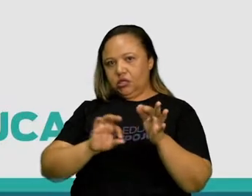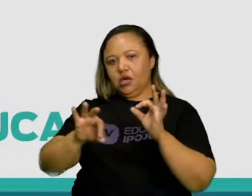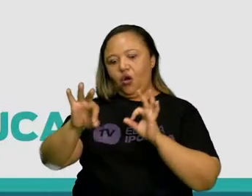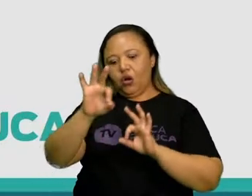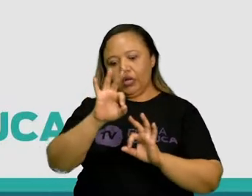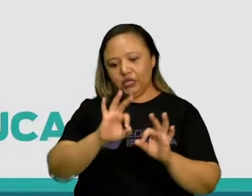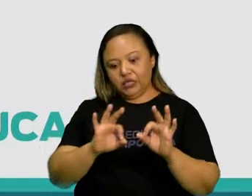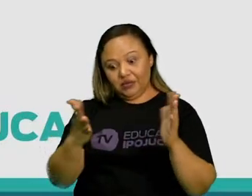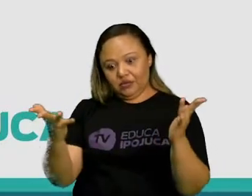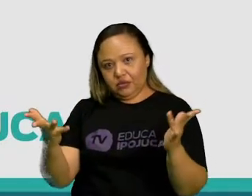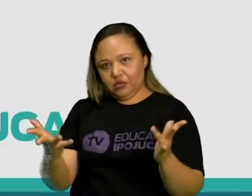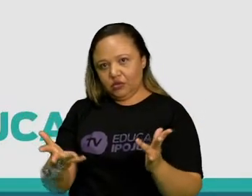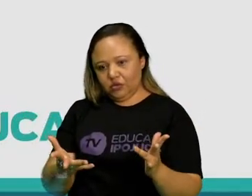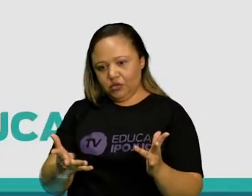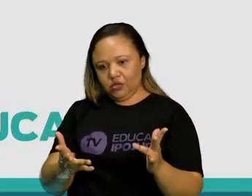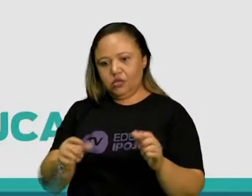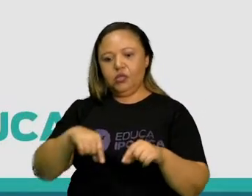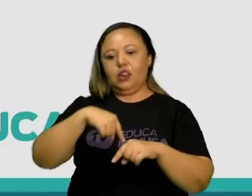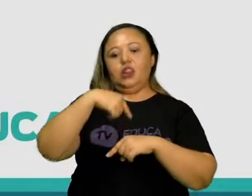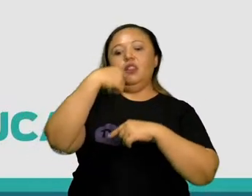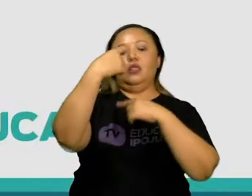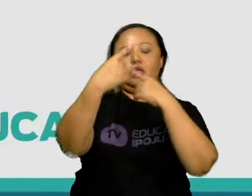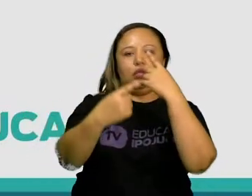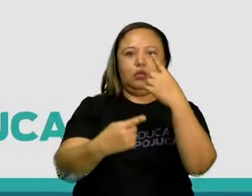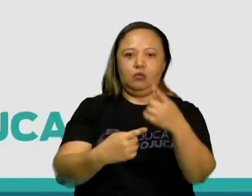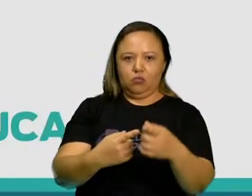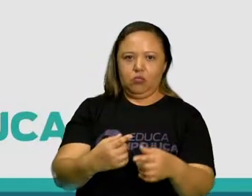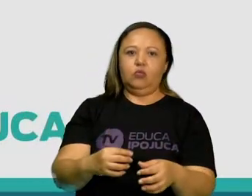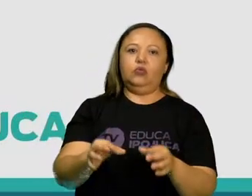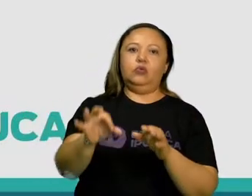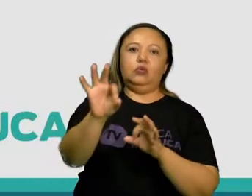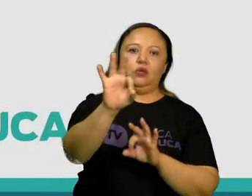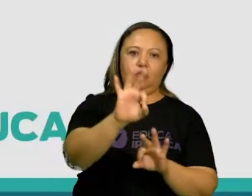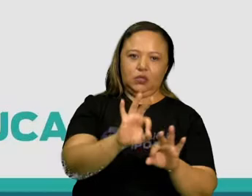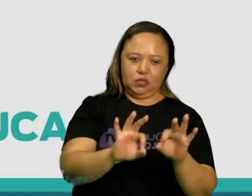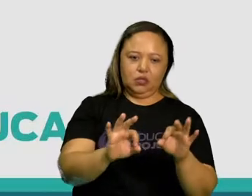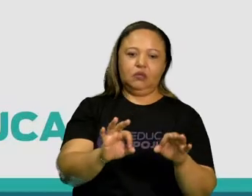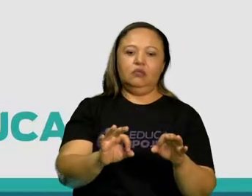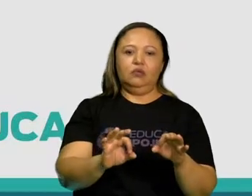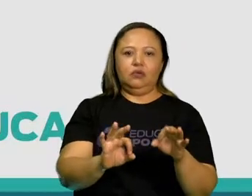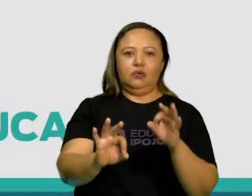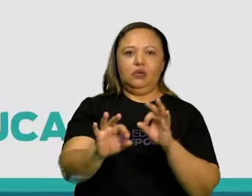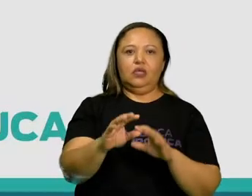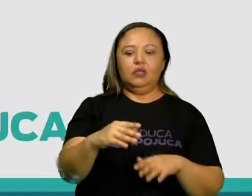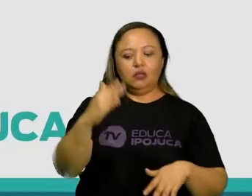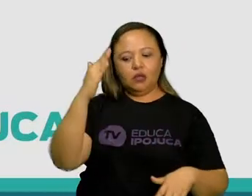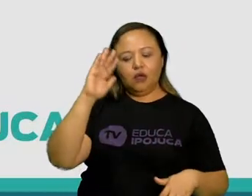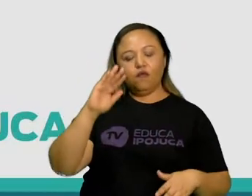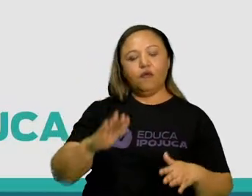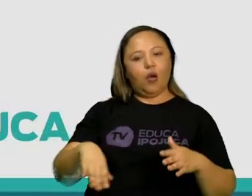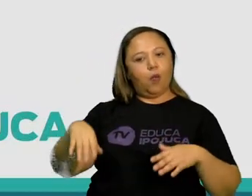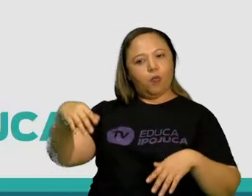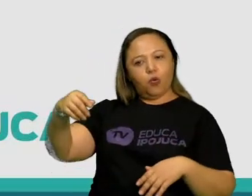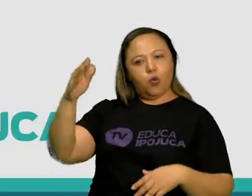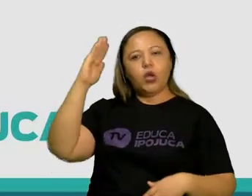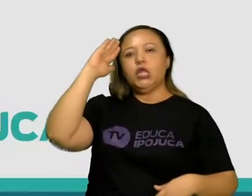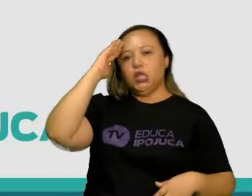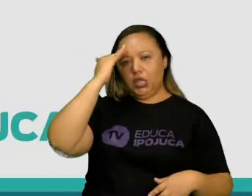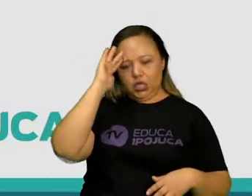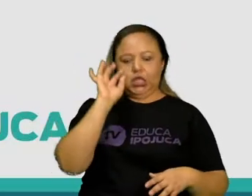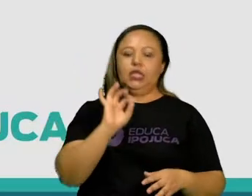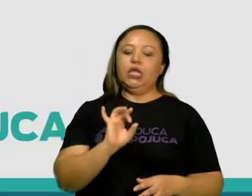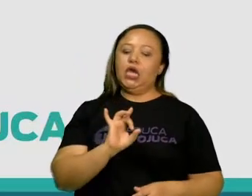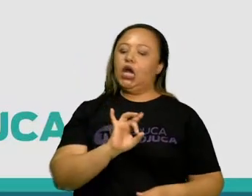propriamente dita ea pós-produção e vamos tentar entender o que é cada uma das eu vou resumir bastante